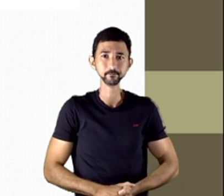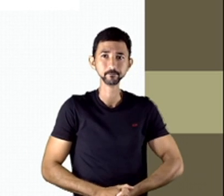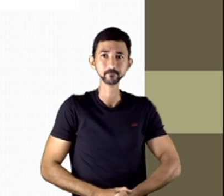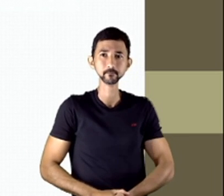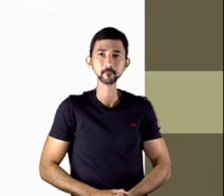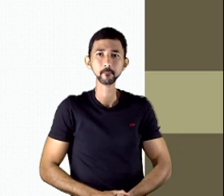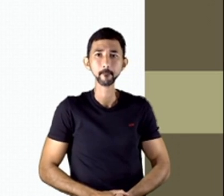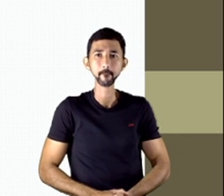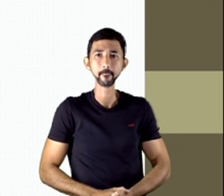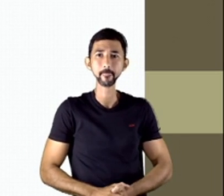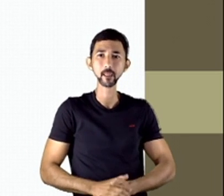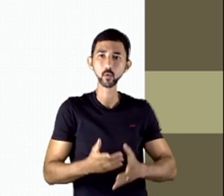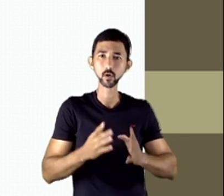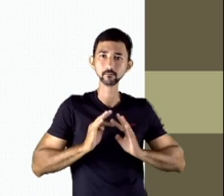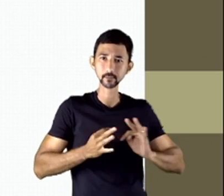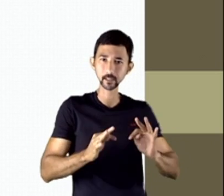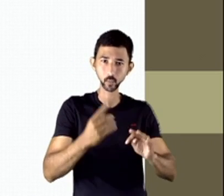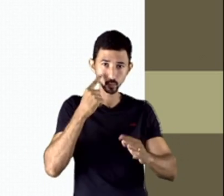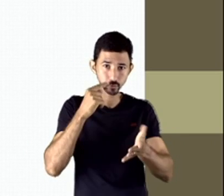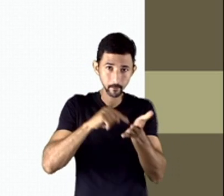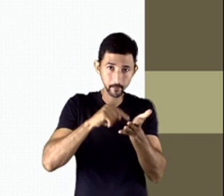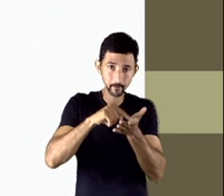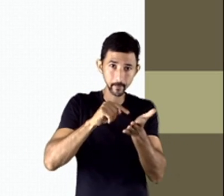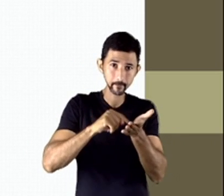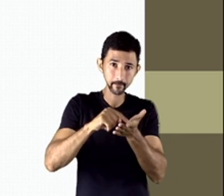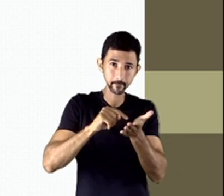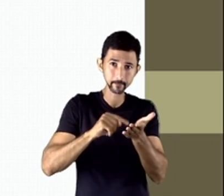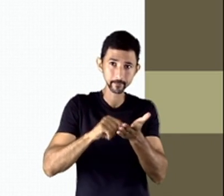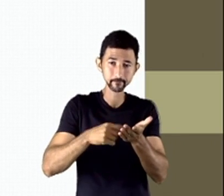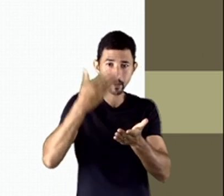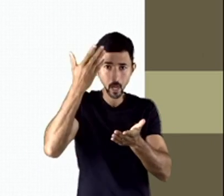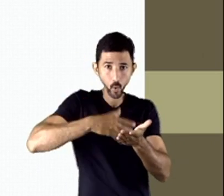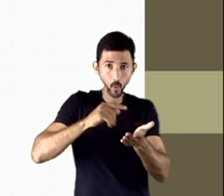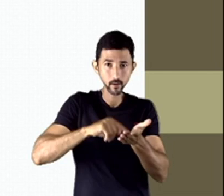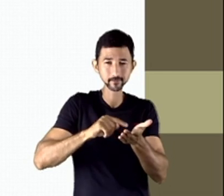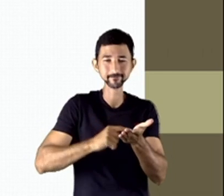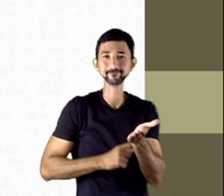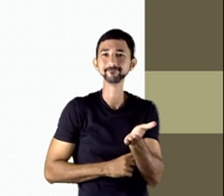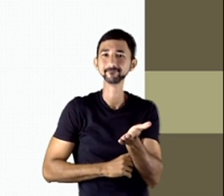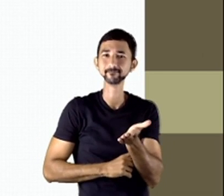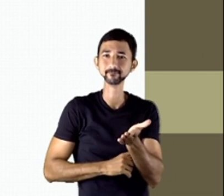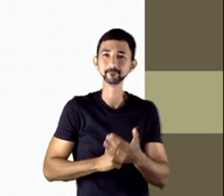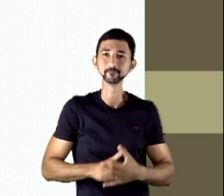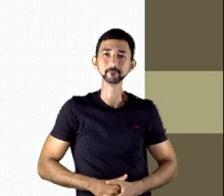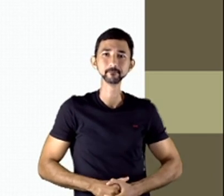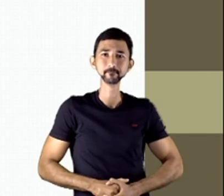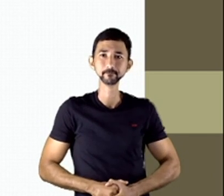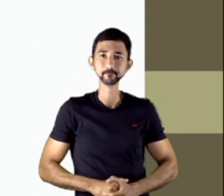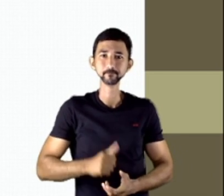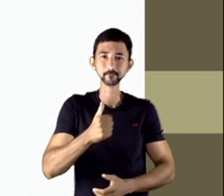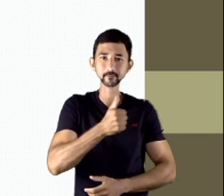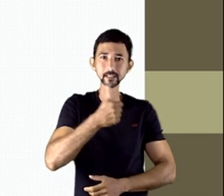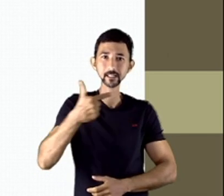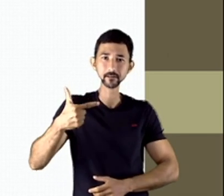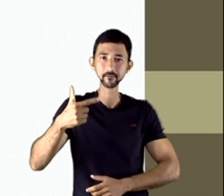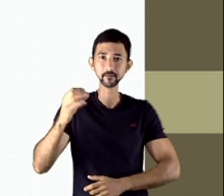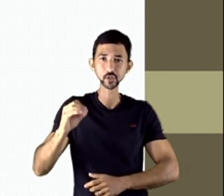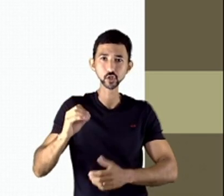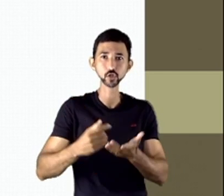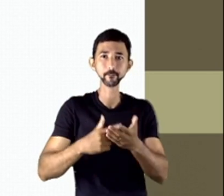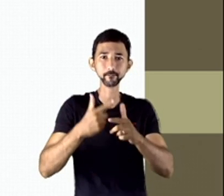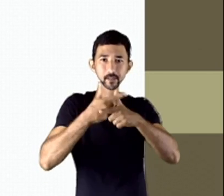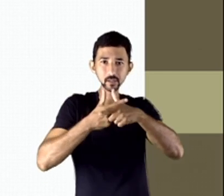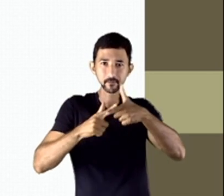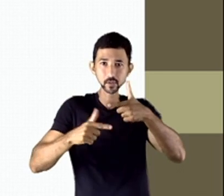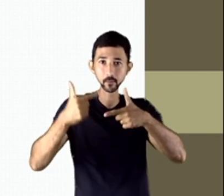vamos agora usar a tecnologia. Só para confirmar mesmo. Bom, 120 dividido para 2, que era o